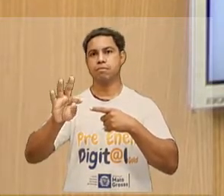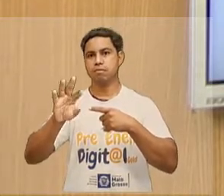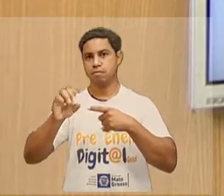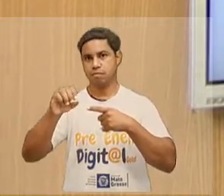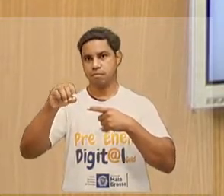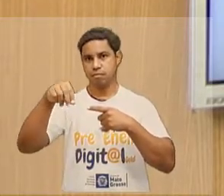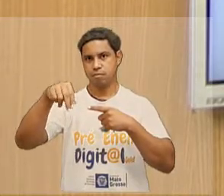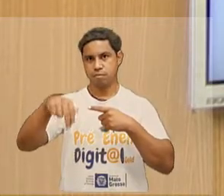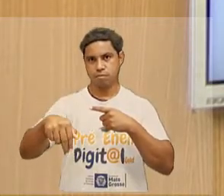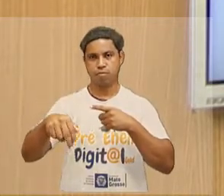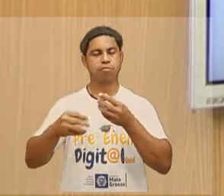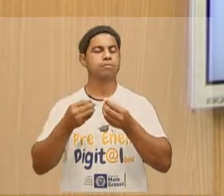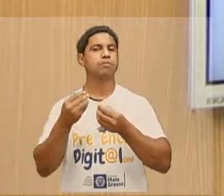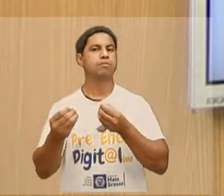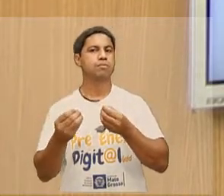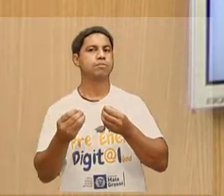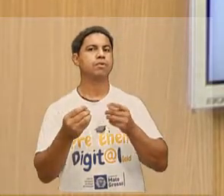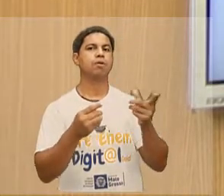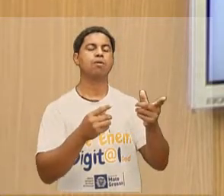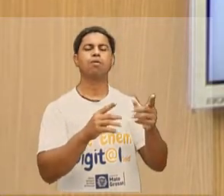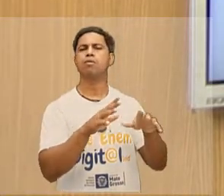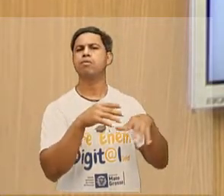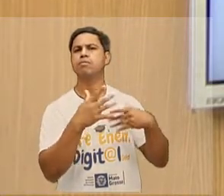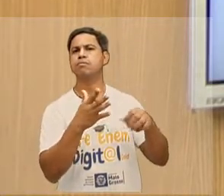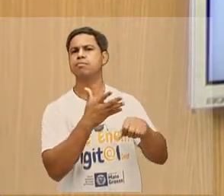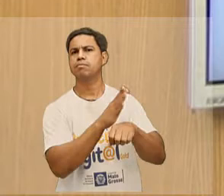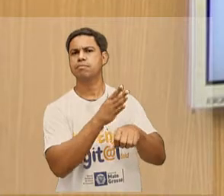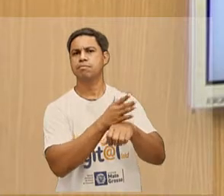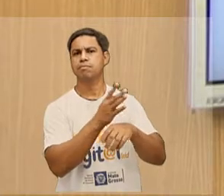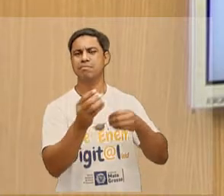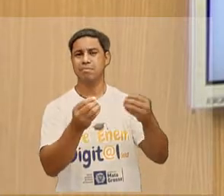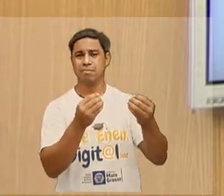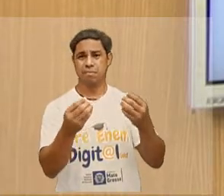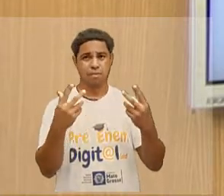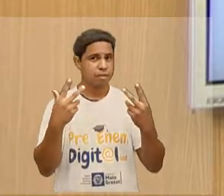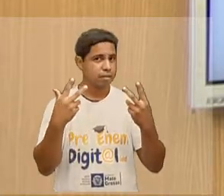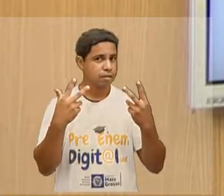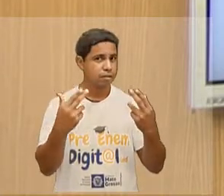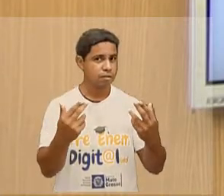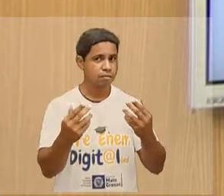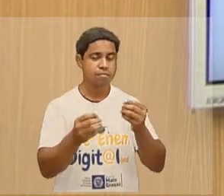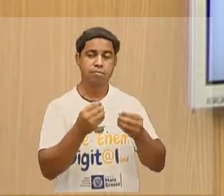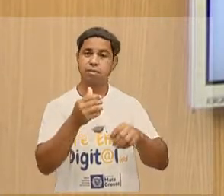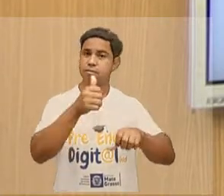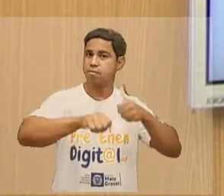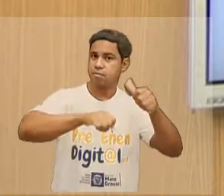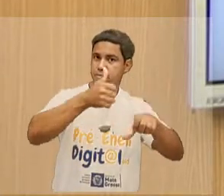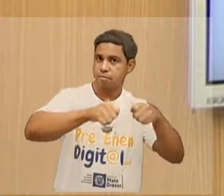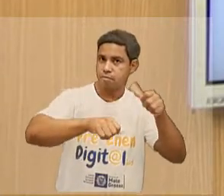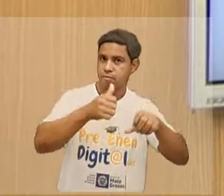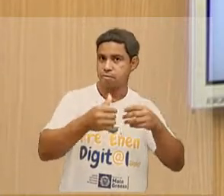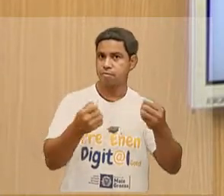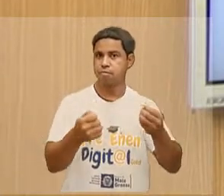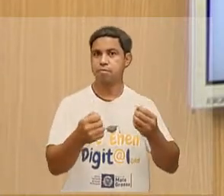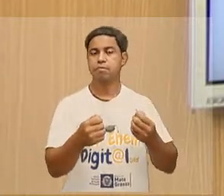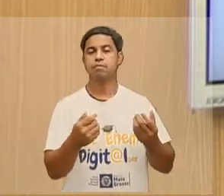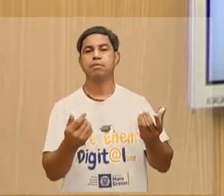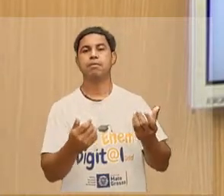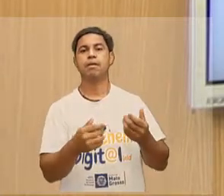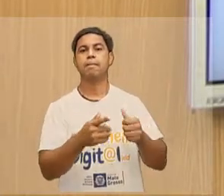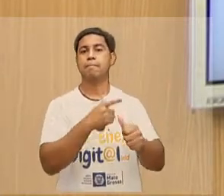comum, qual é a ação, que análise qualitativa que nós devemos fazer. Então é importante